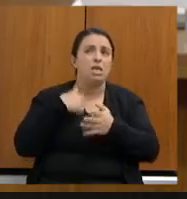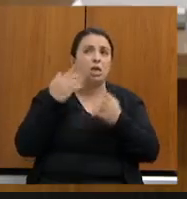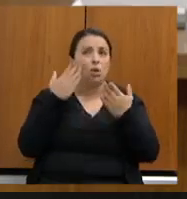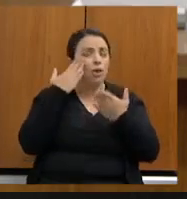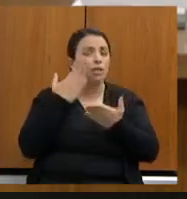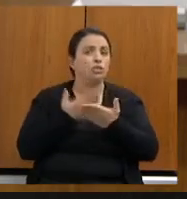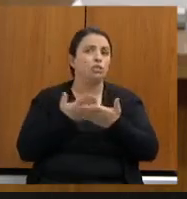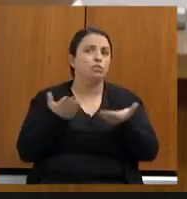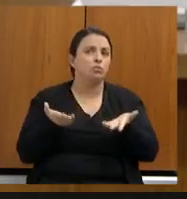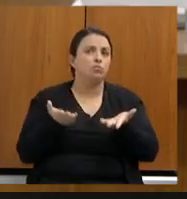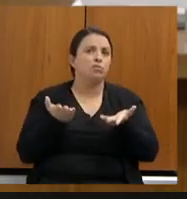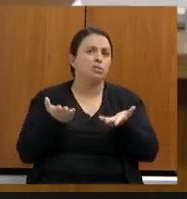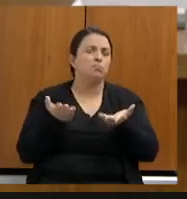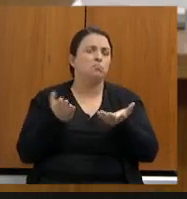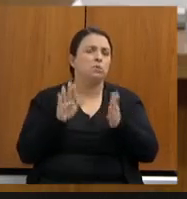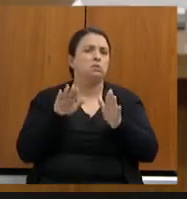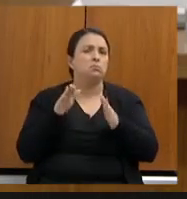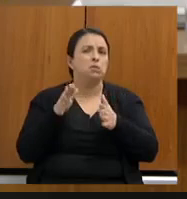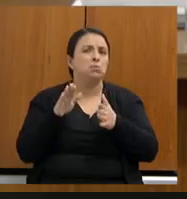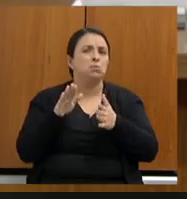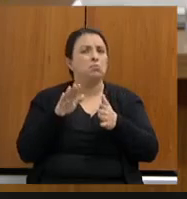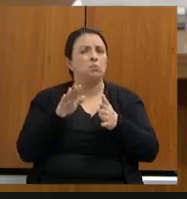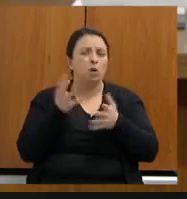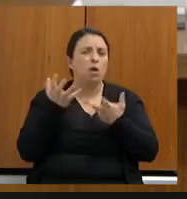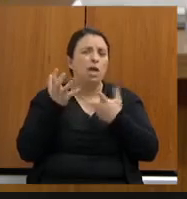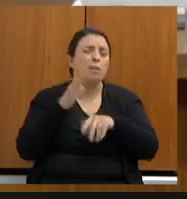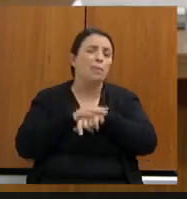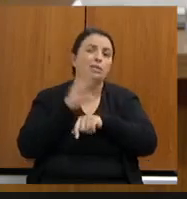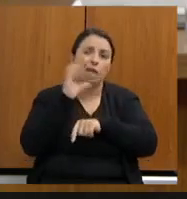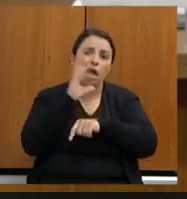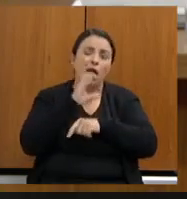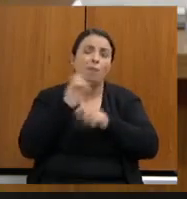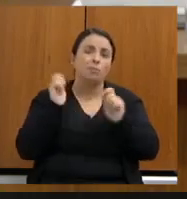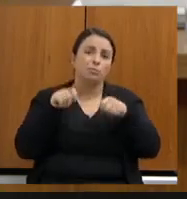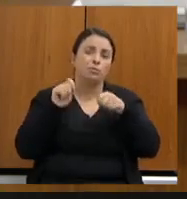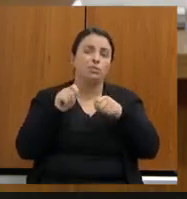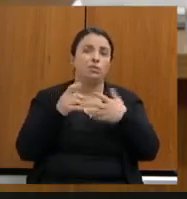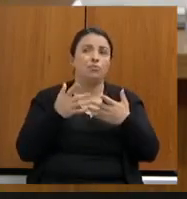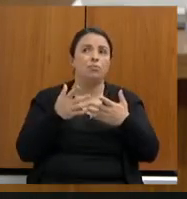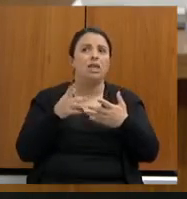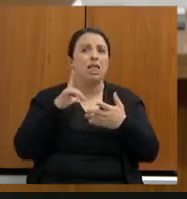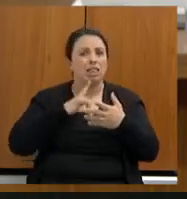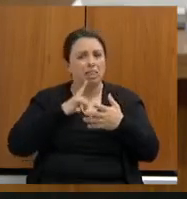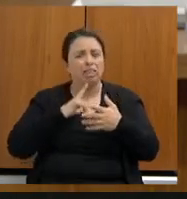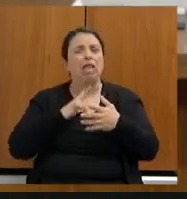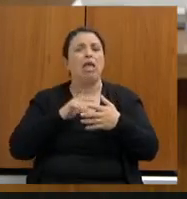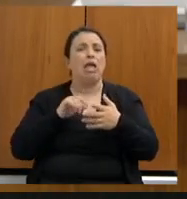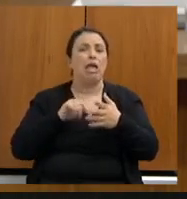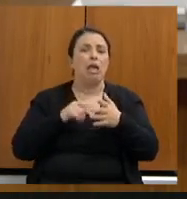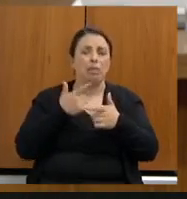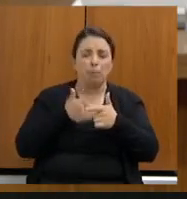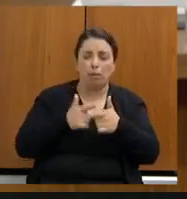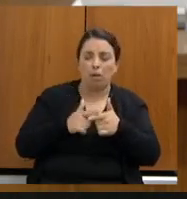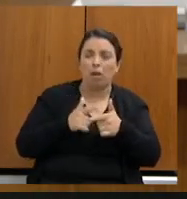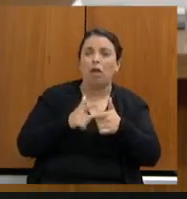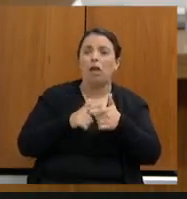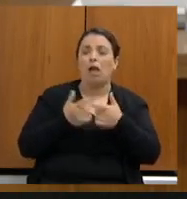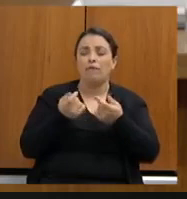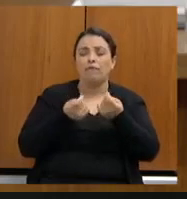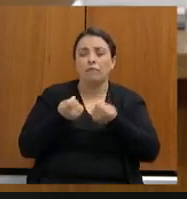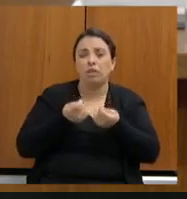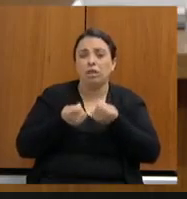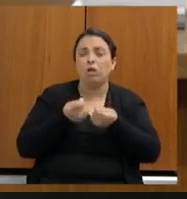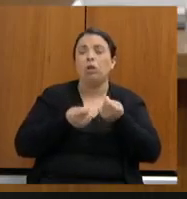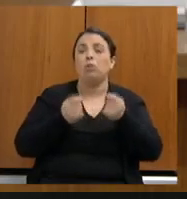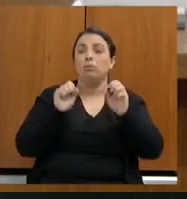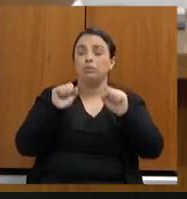num prazo mais razoável possível em sapo incrível momento de crise momento muito complicado mas num prazo mais curto possível a